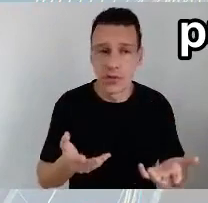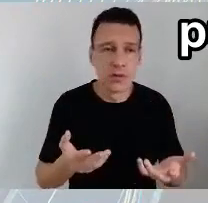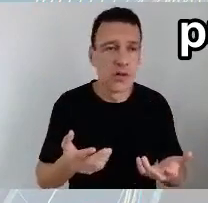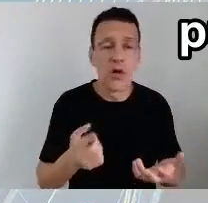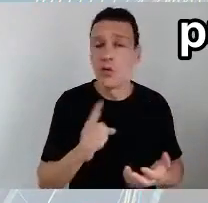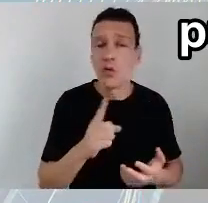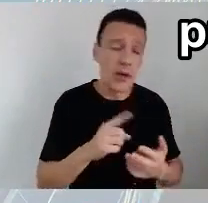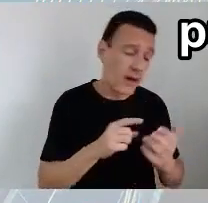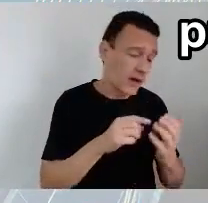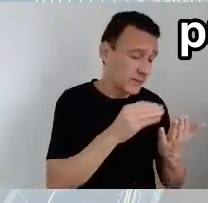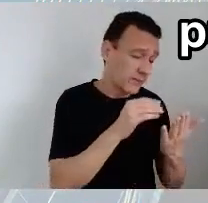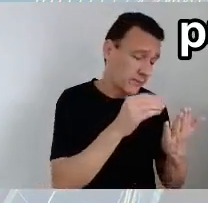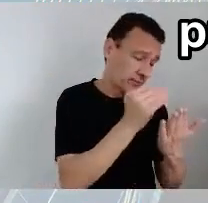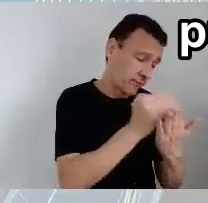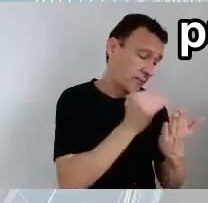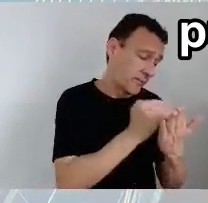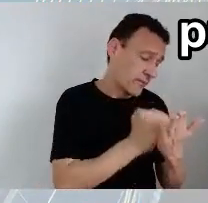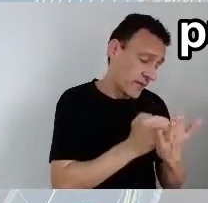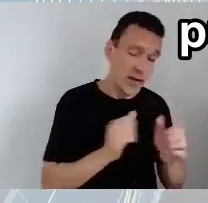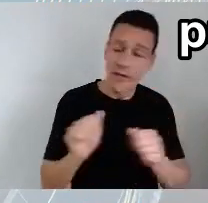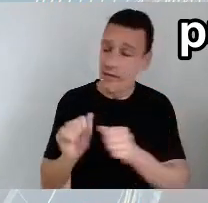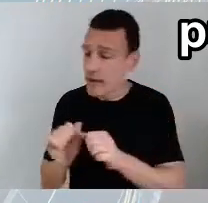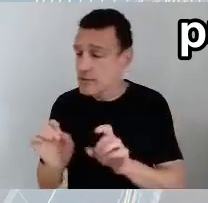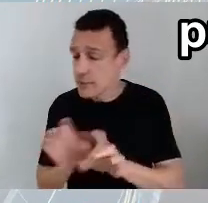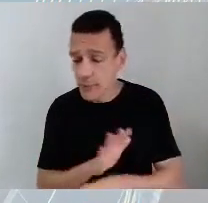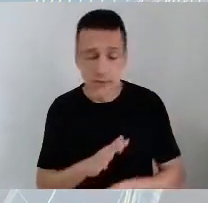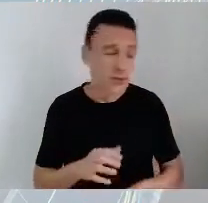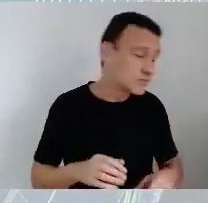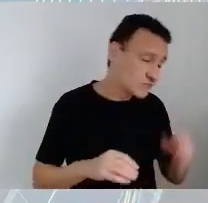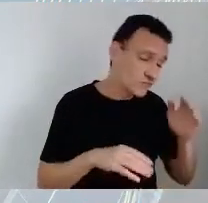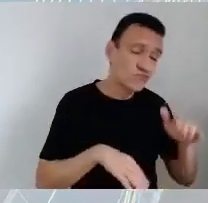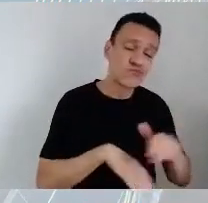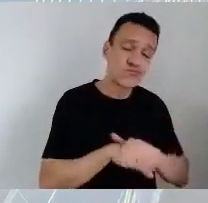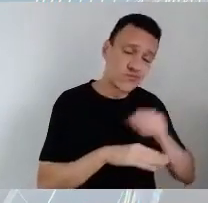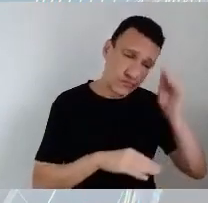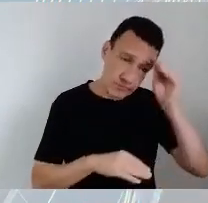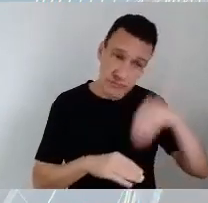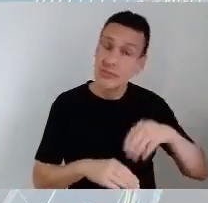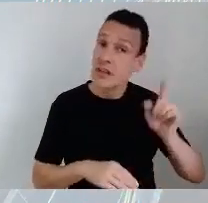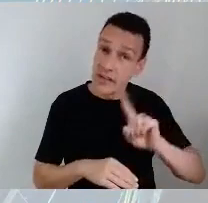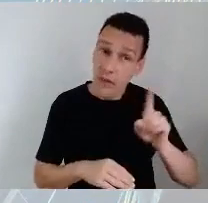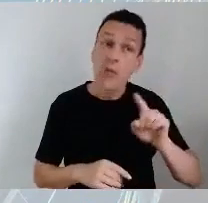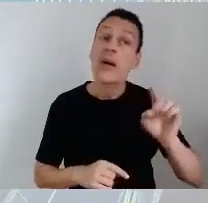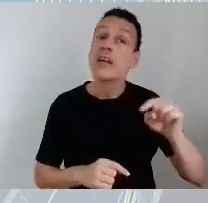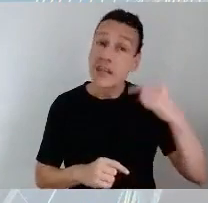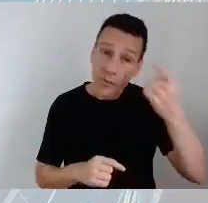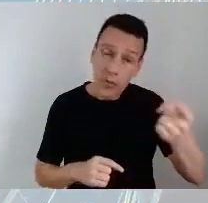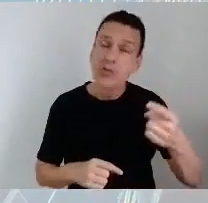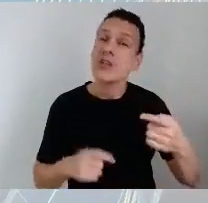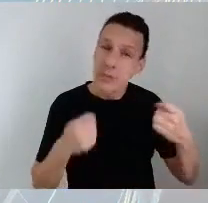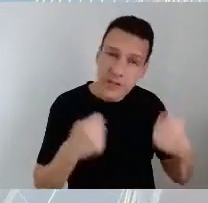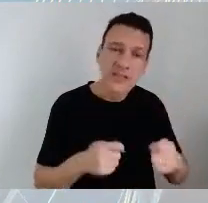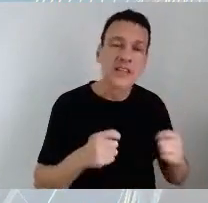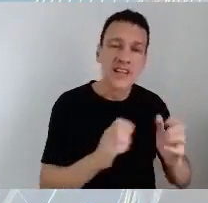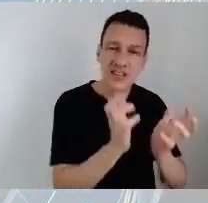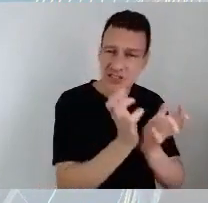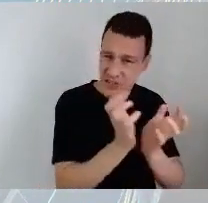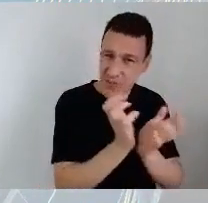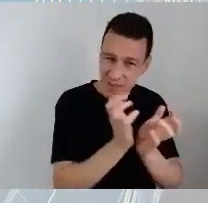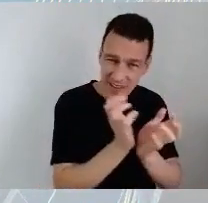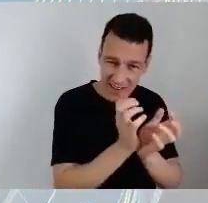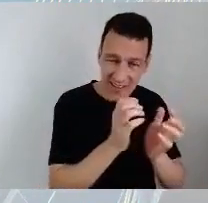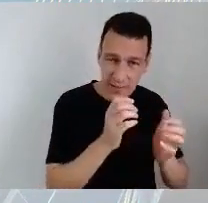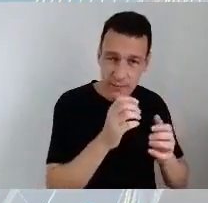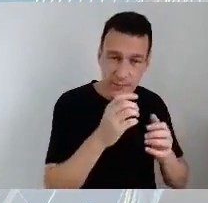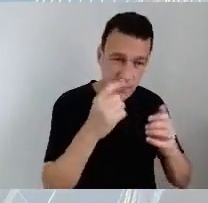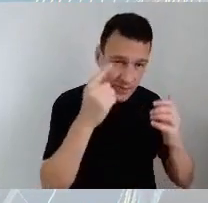ser analisado com o time mesmo, analisado com o time estratégico do produto e entender a jornada do usuário